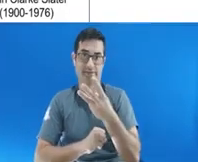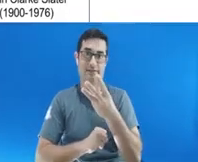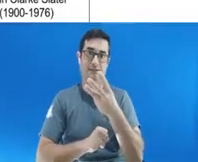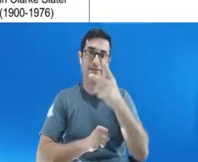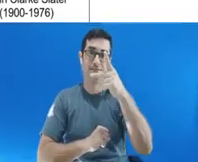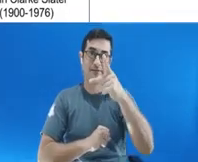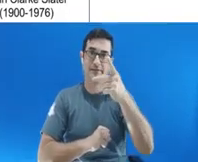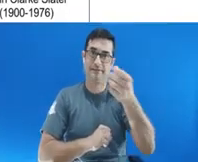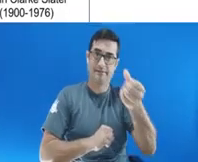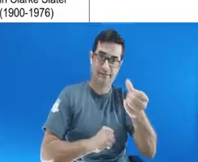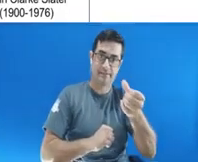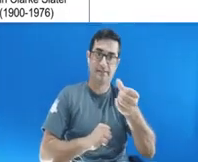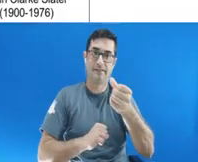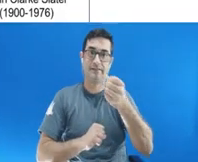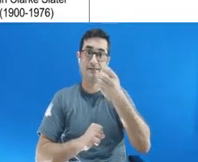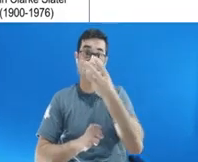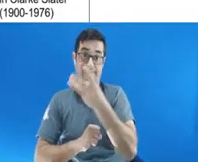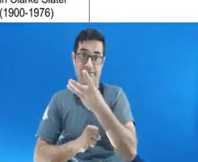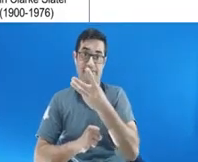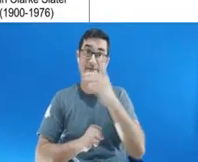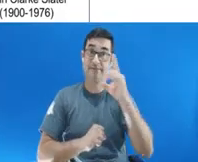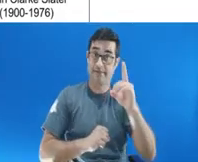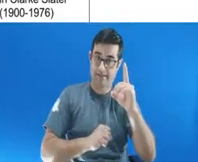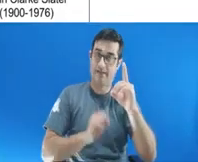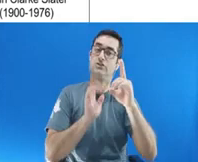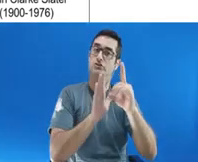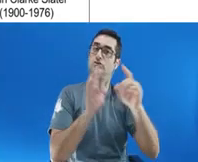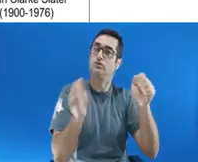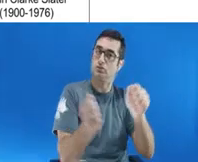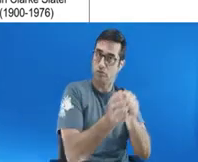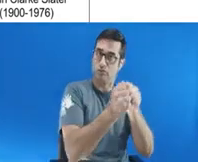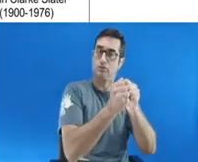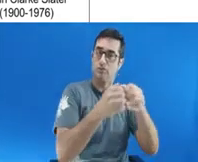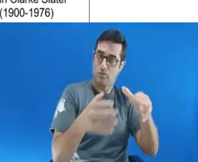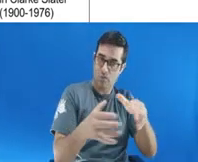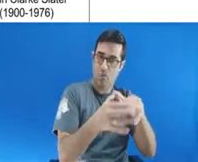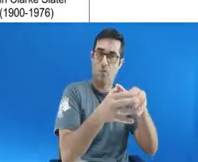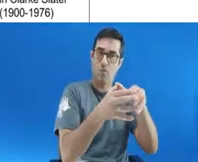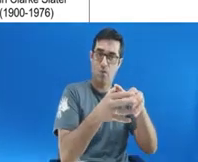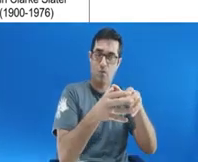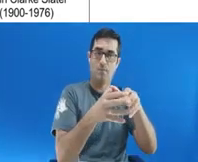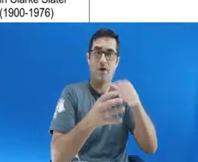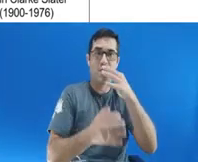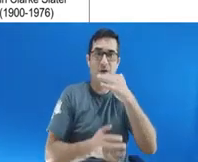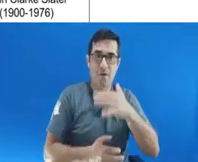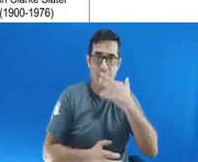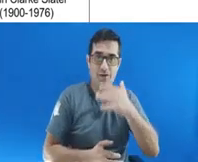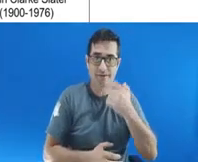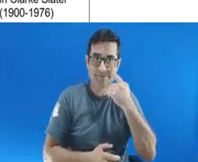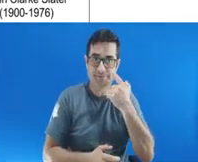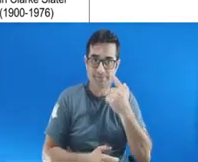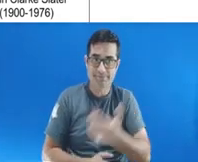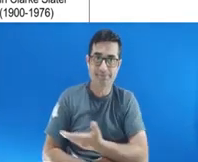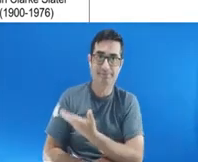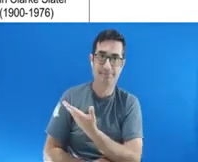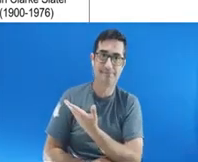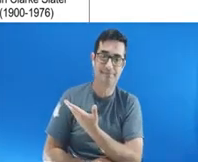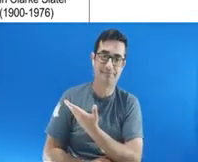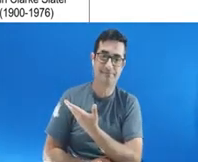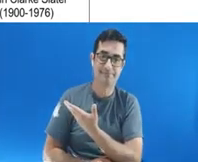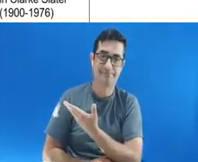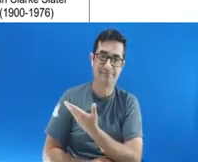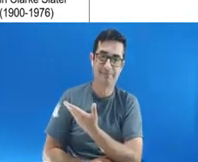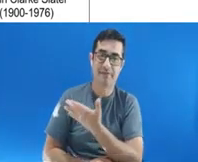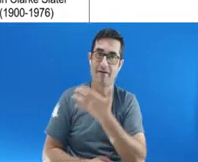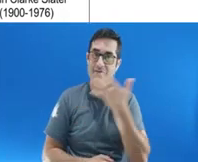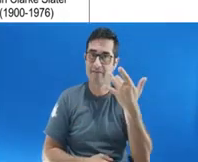e boto junto com eles. Então, eu agrupei em níveis. Ó. Separei até em cores para ficar um pouco mais fácil. Então, aqui, os elétrons do nível